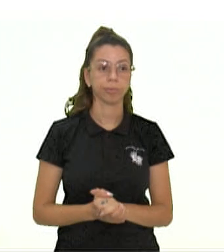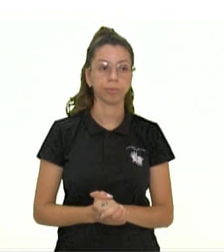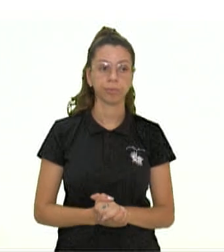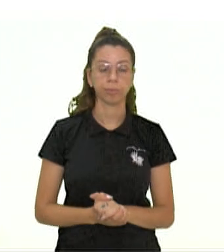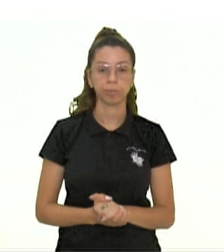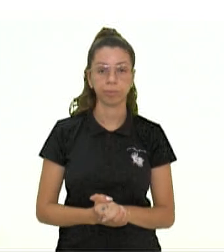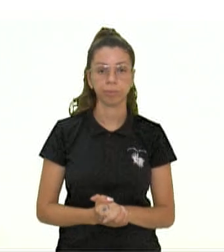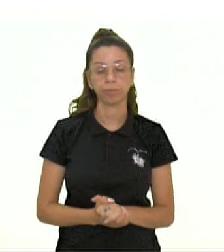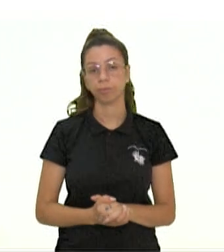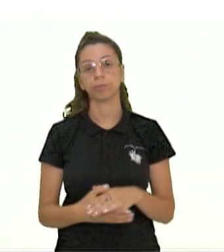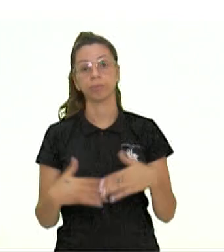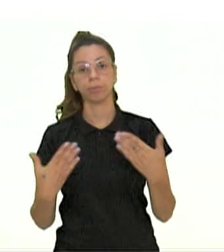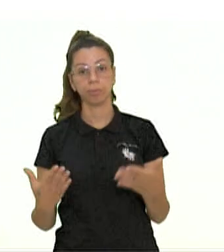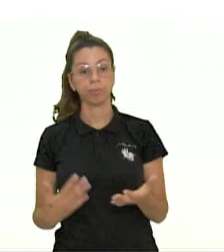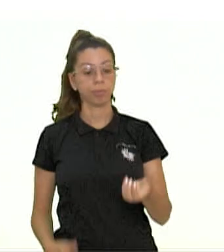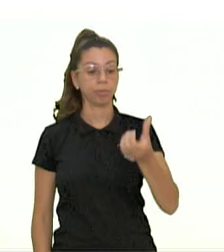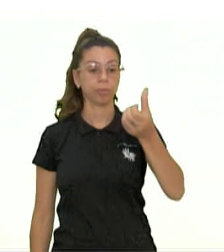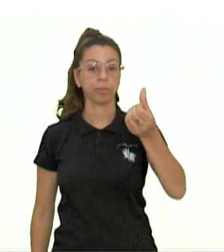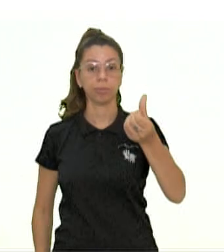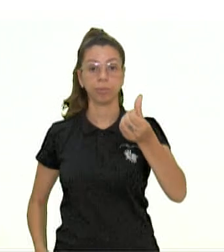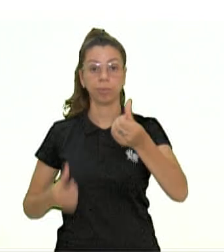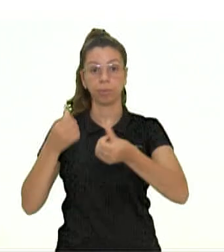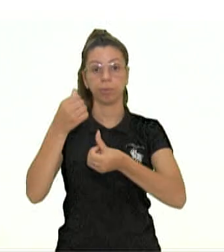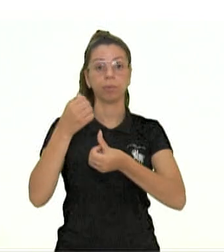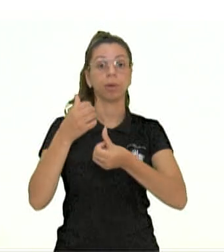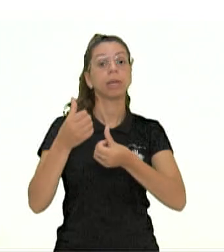Significa que em 6 anos,